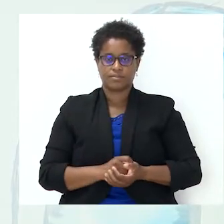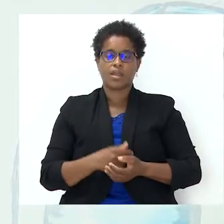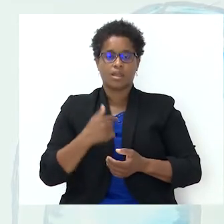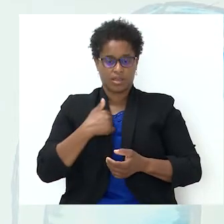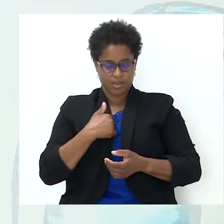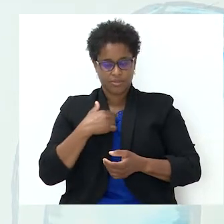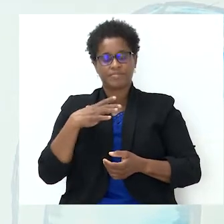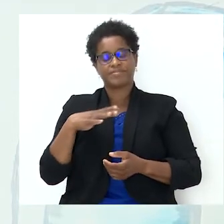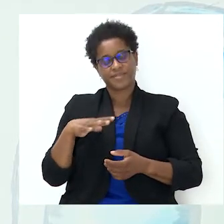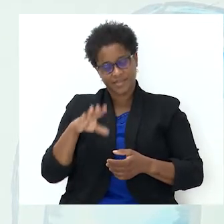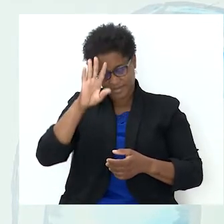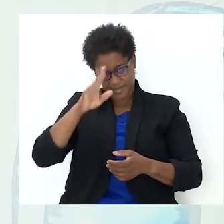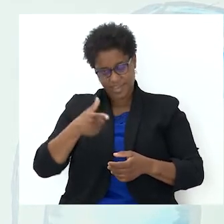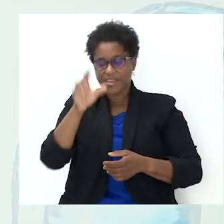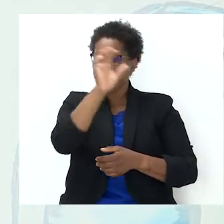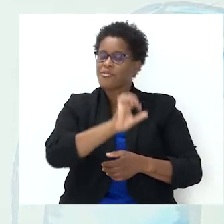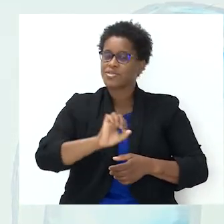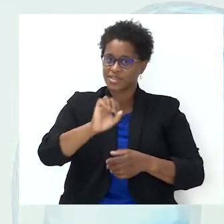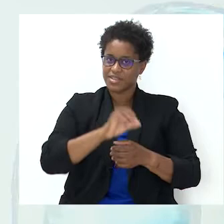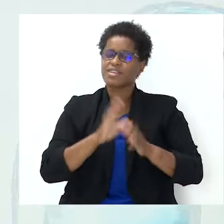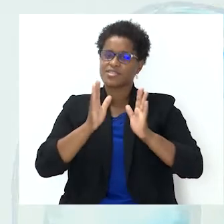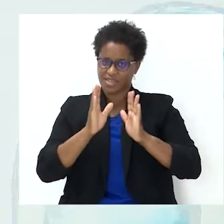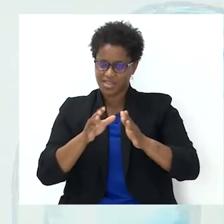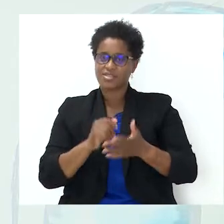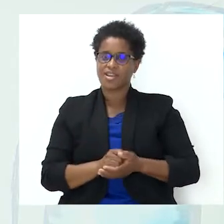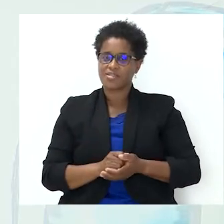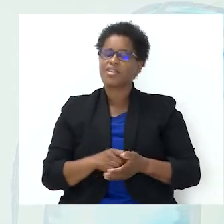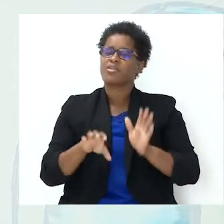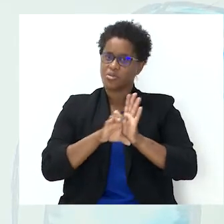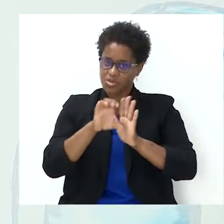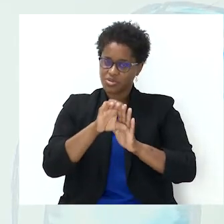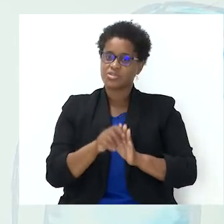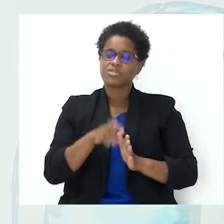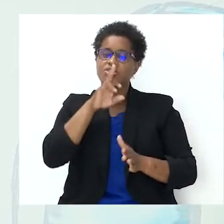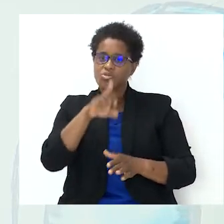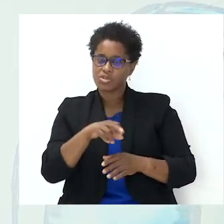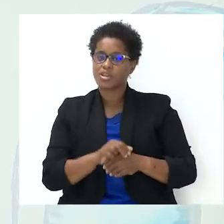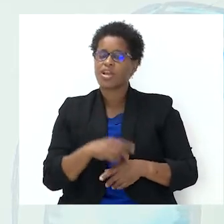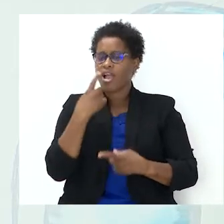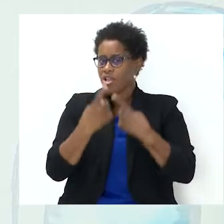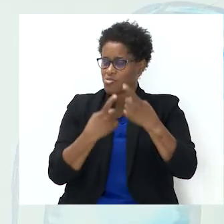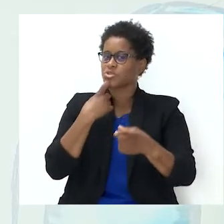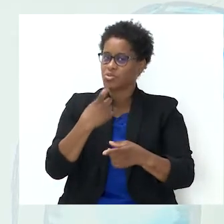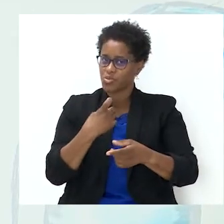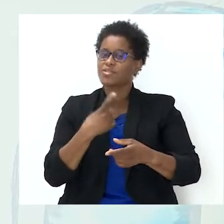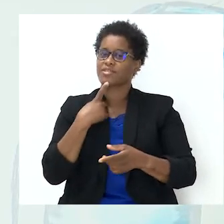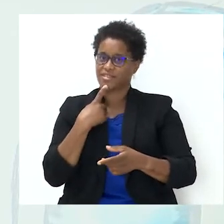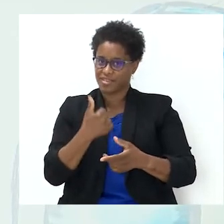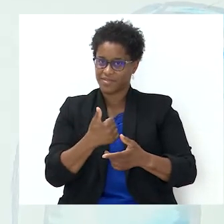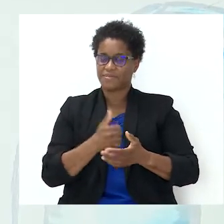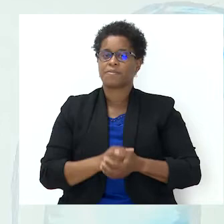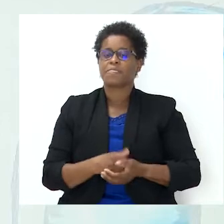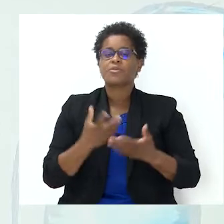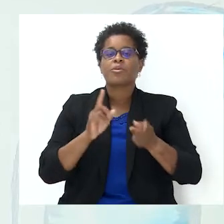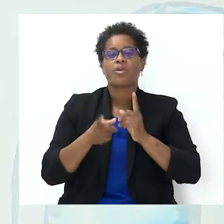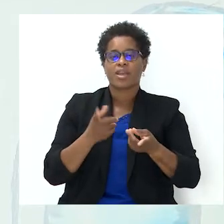Eu creio que vocês já estão em condições de responderem algumas perguntas, não é?